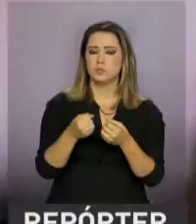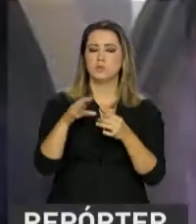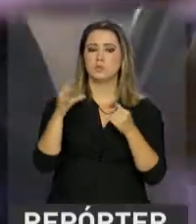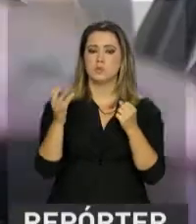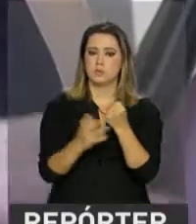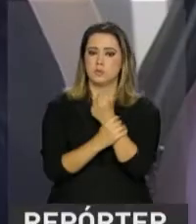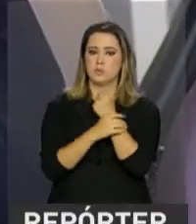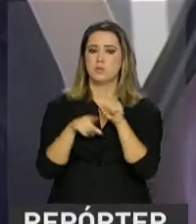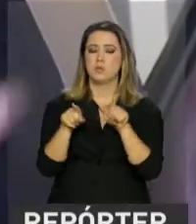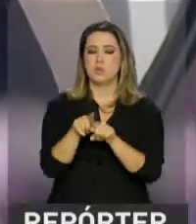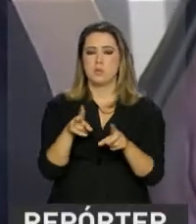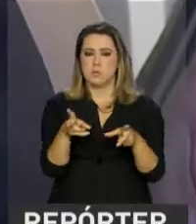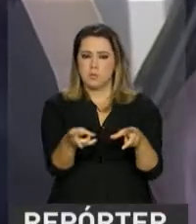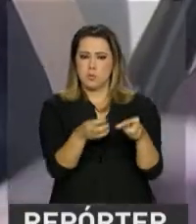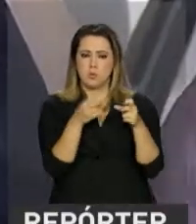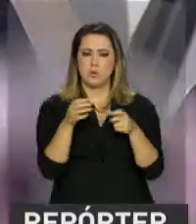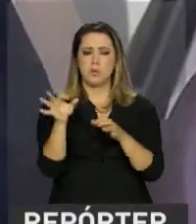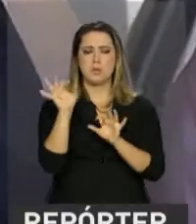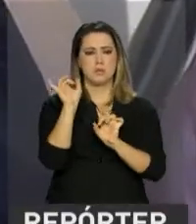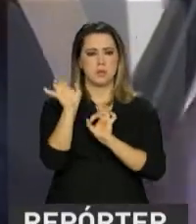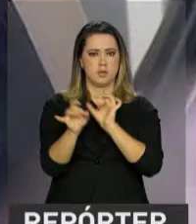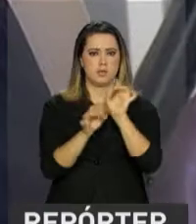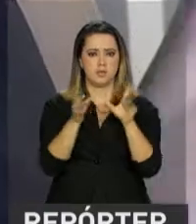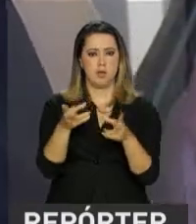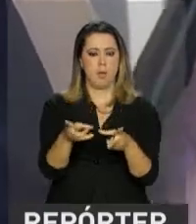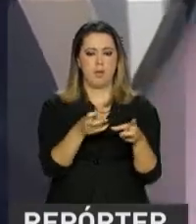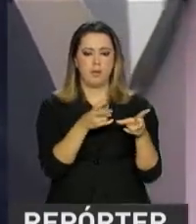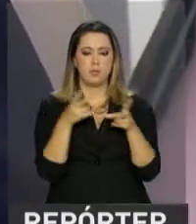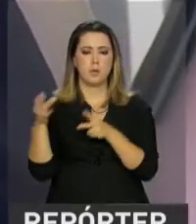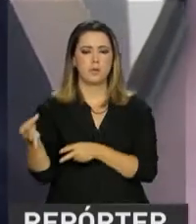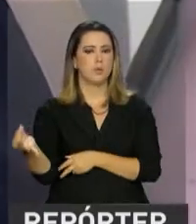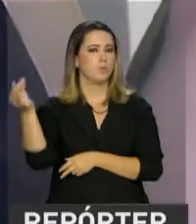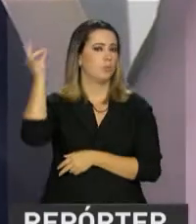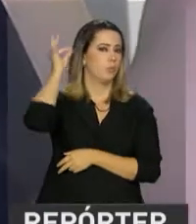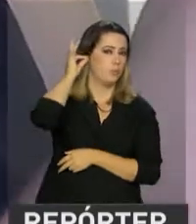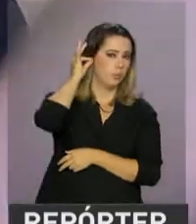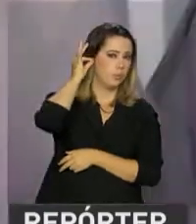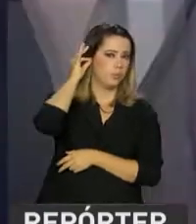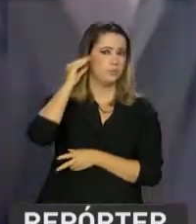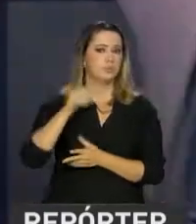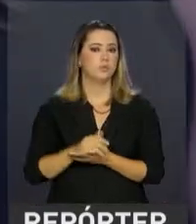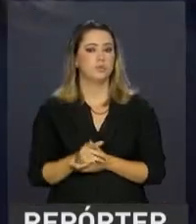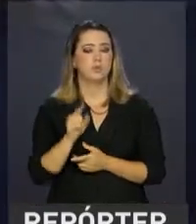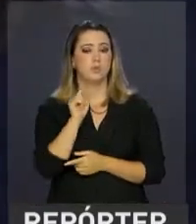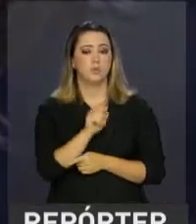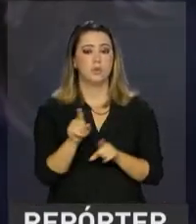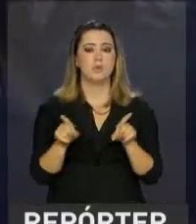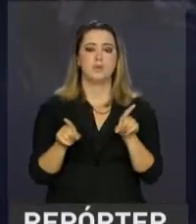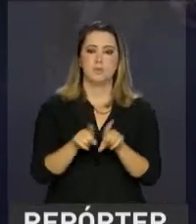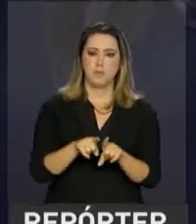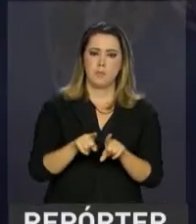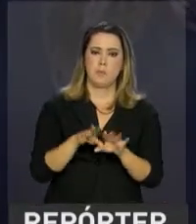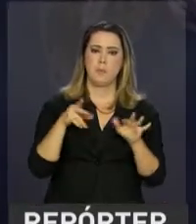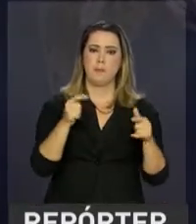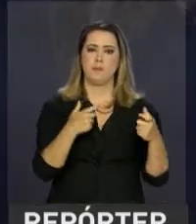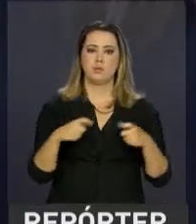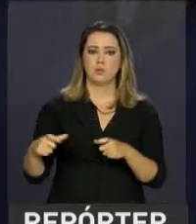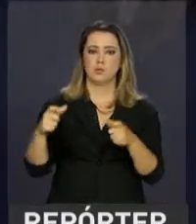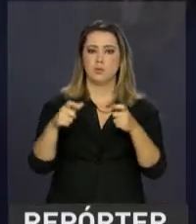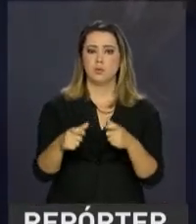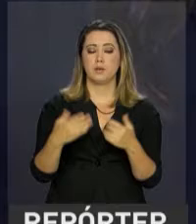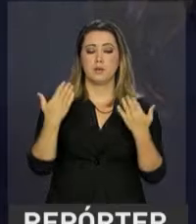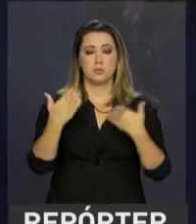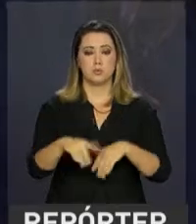neste ano haverá um monitoramento especial para detectar o uso de pontos eletrônicos além disso todos os locais de